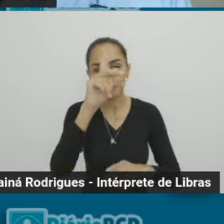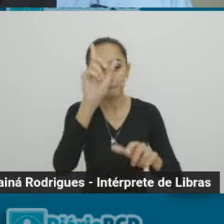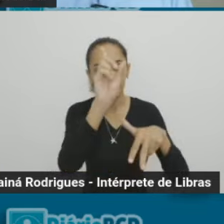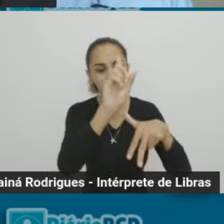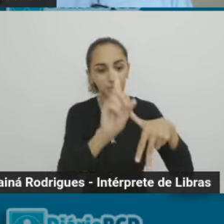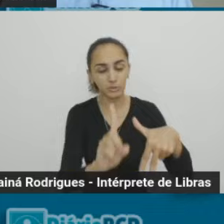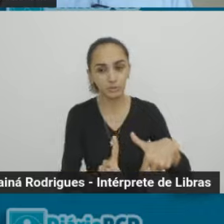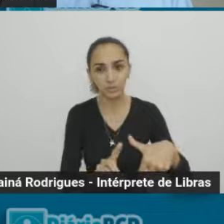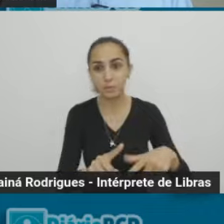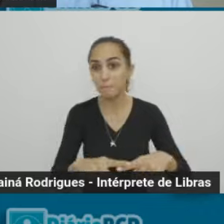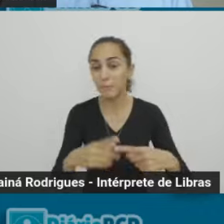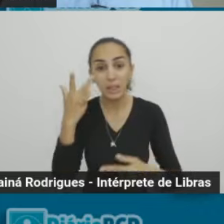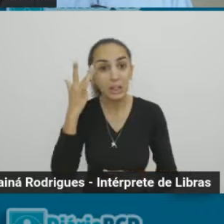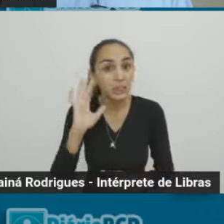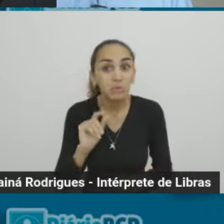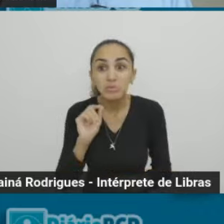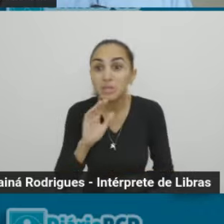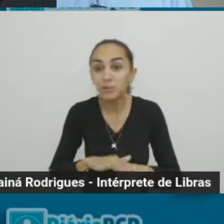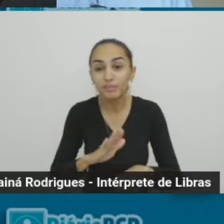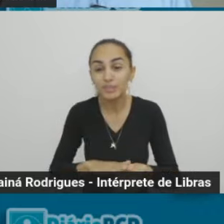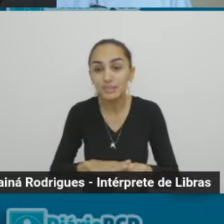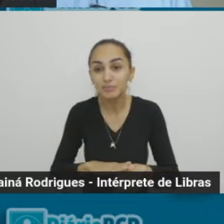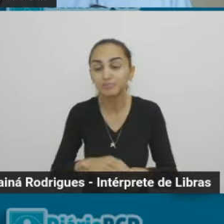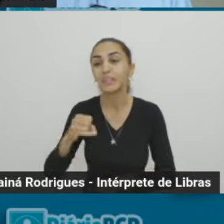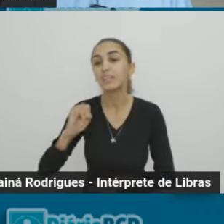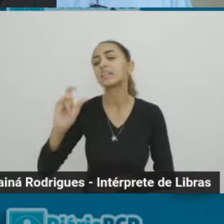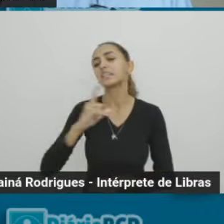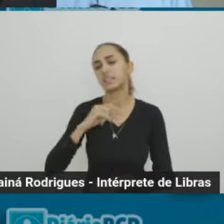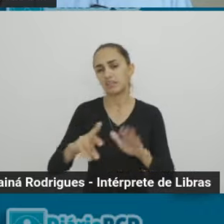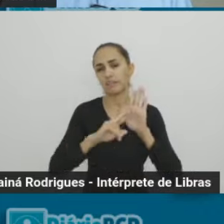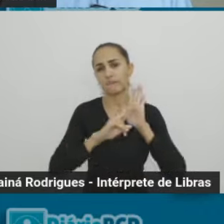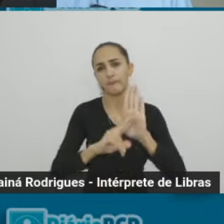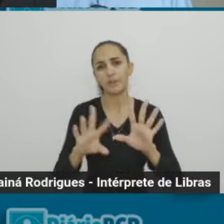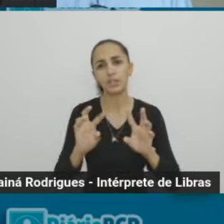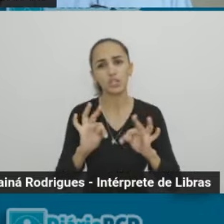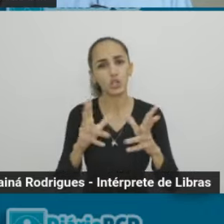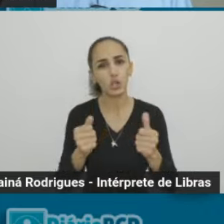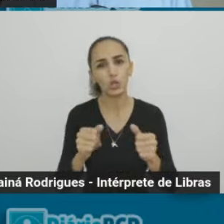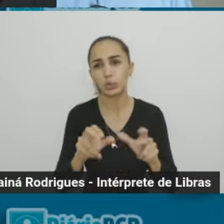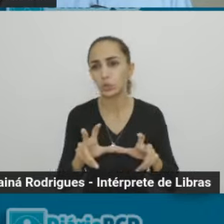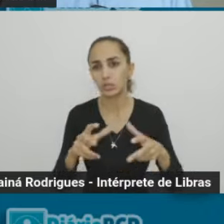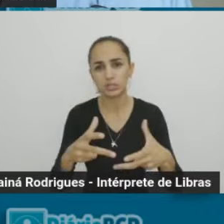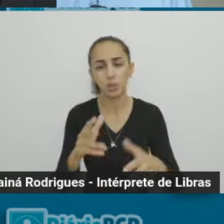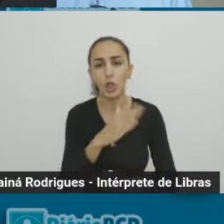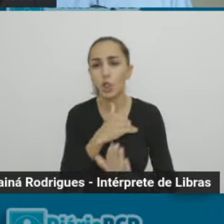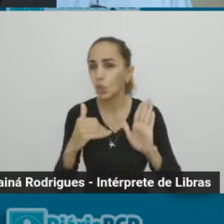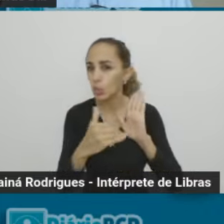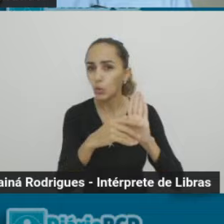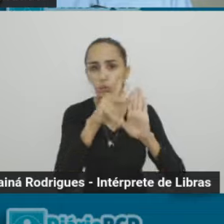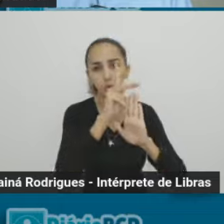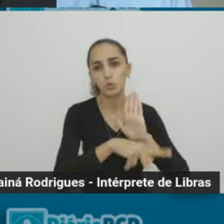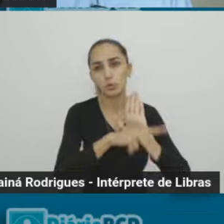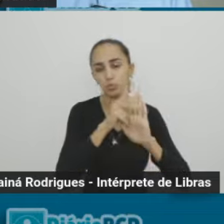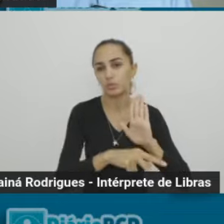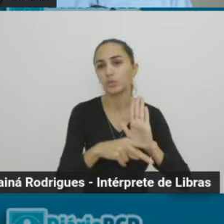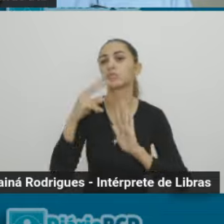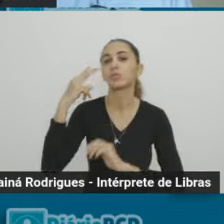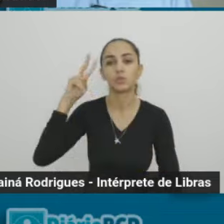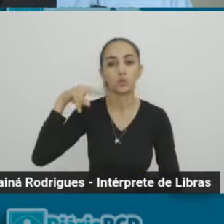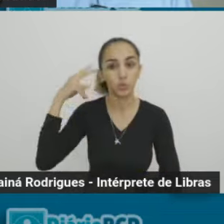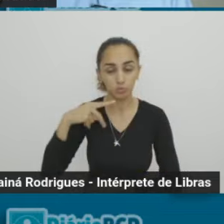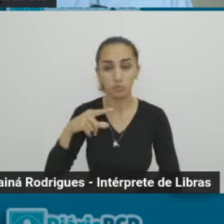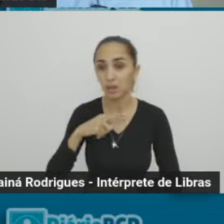tiver sempre um representante em todas as câmaras, todos os projetos de todos os vereadores contemplarão